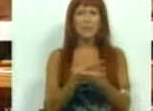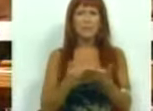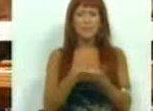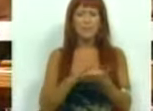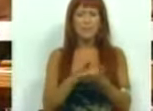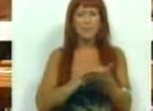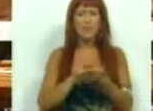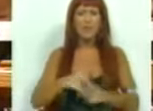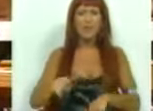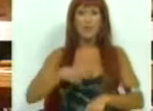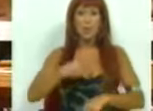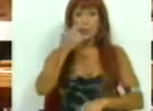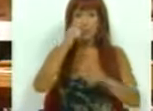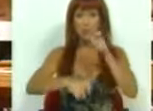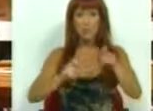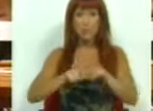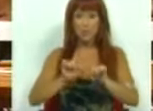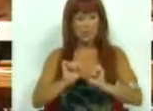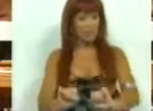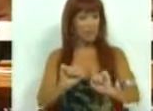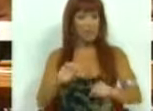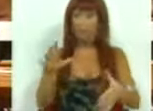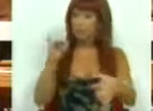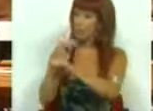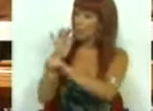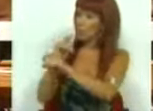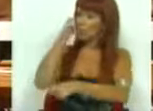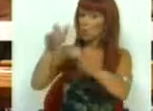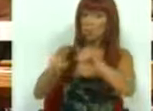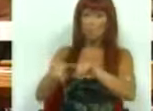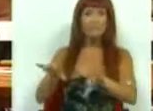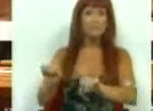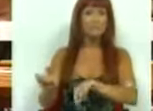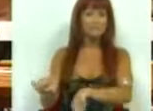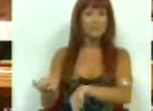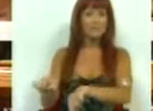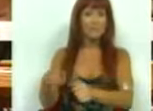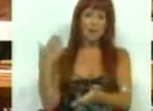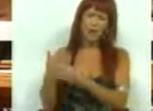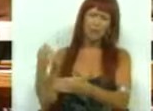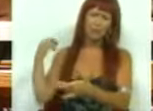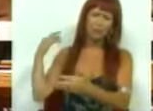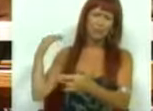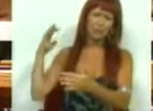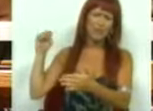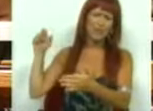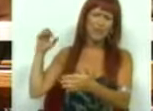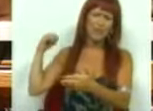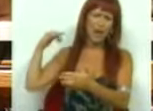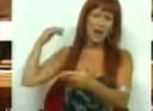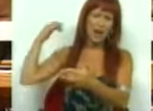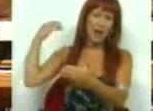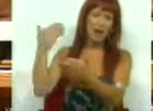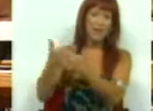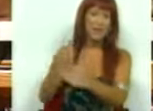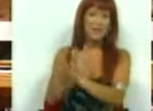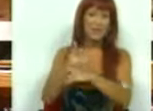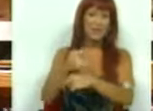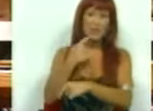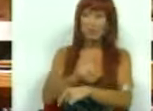elementar preocupação do cidadão para com os seus concidadãos. E assim foi desde há vários séculos atrás.